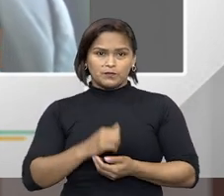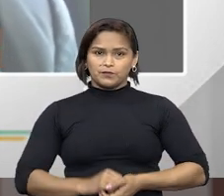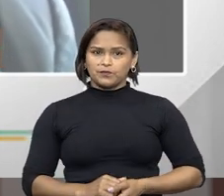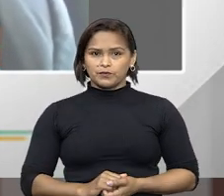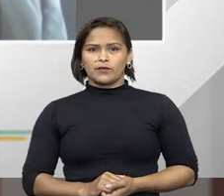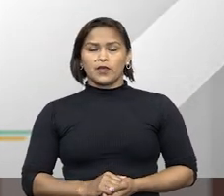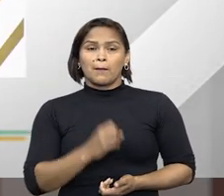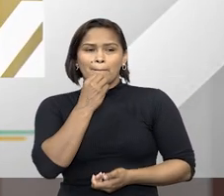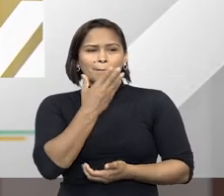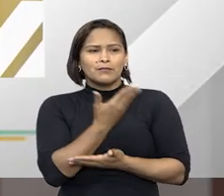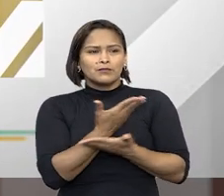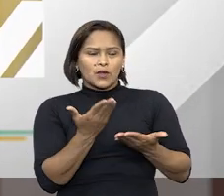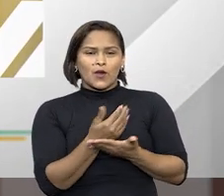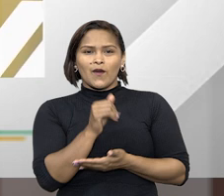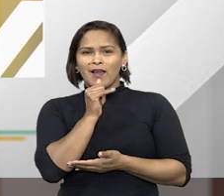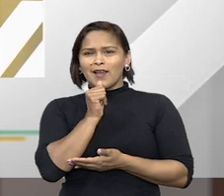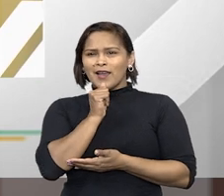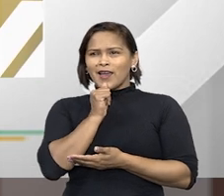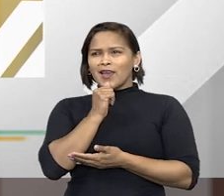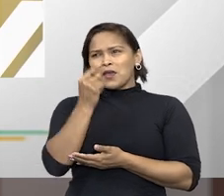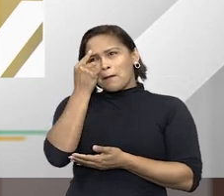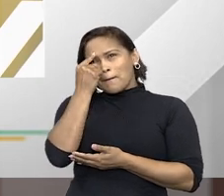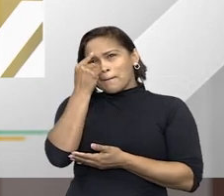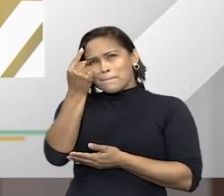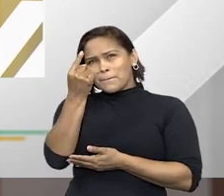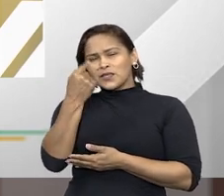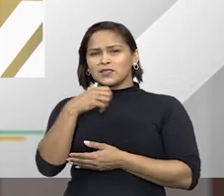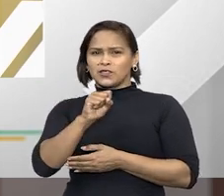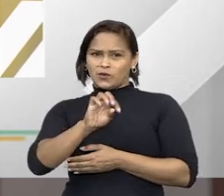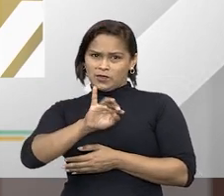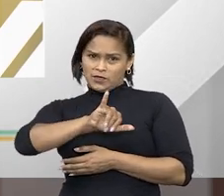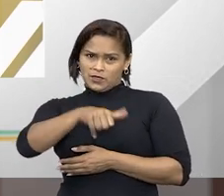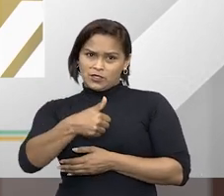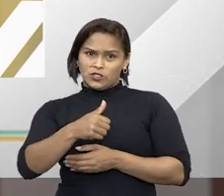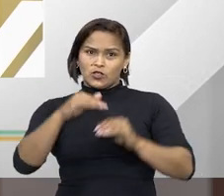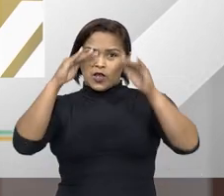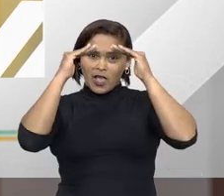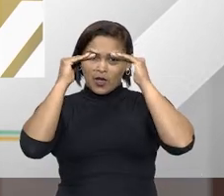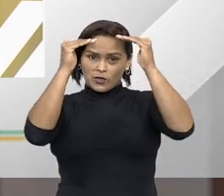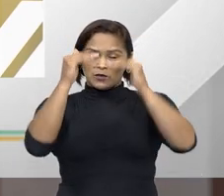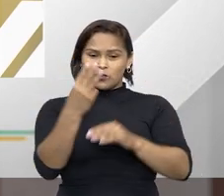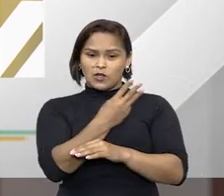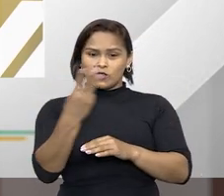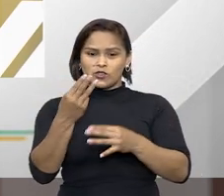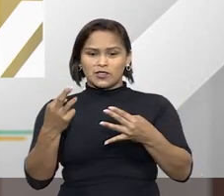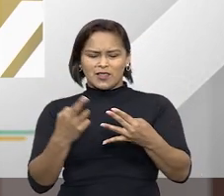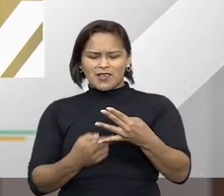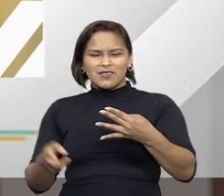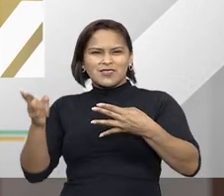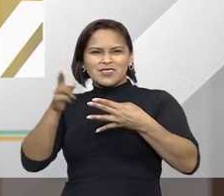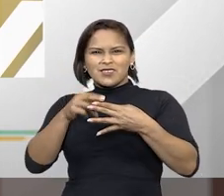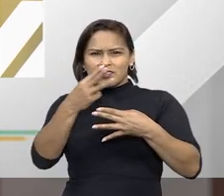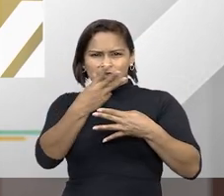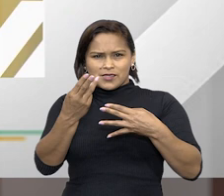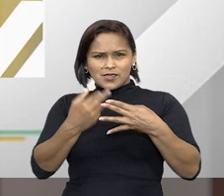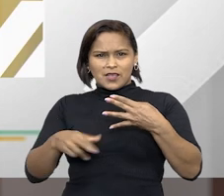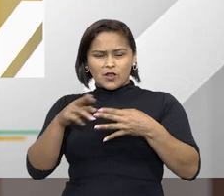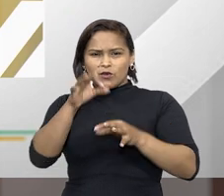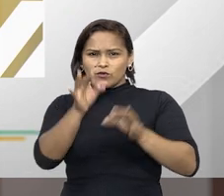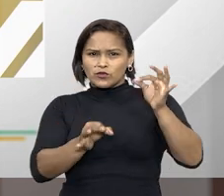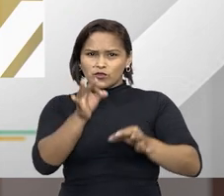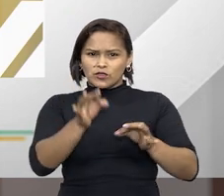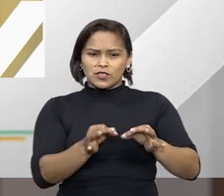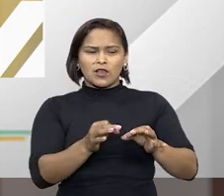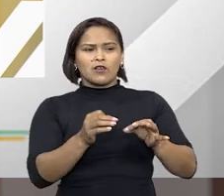Bom, ainda há quem pense que o STJ funciona como tribunal de terceiro grau de jurisdição, ou seja, que seria uma